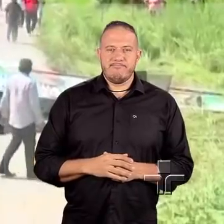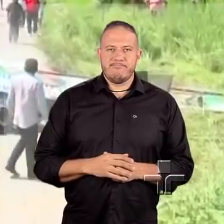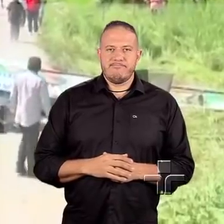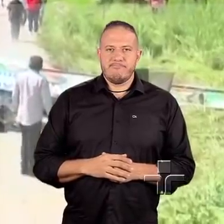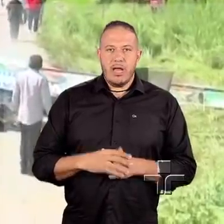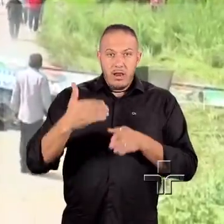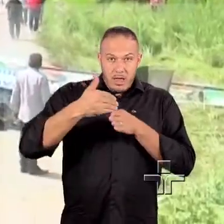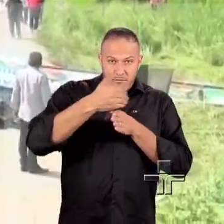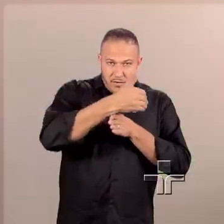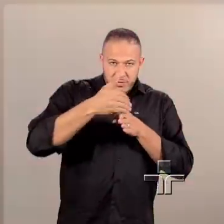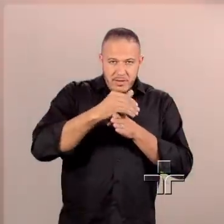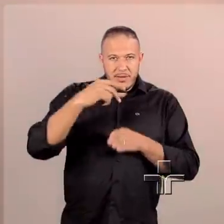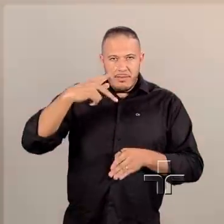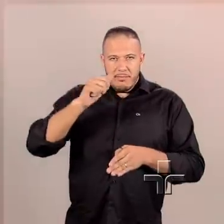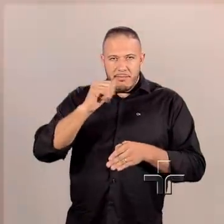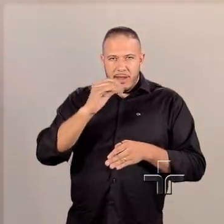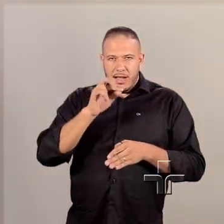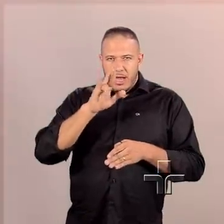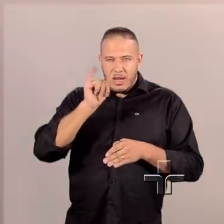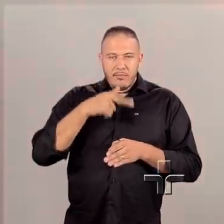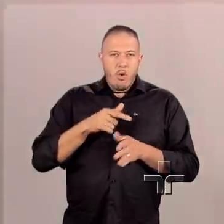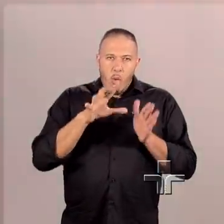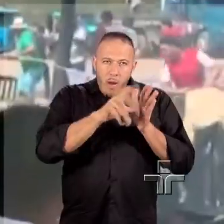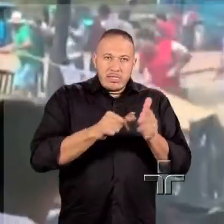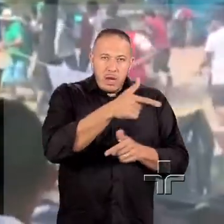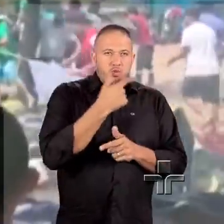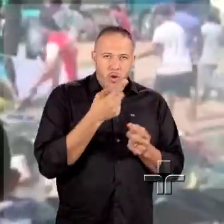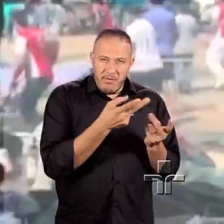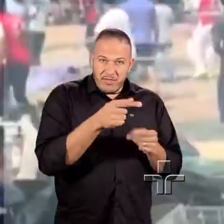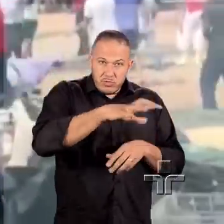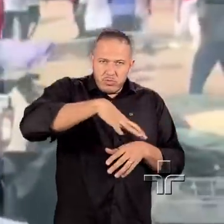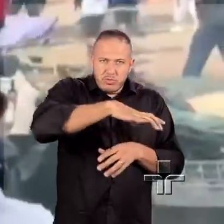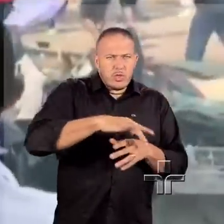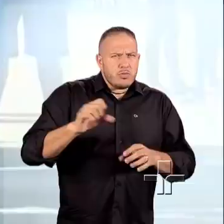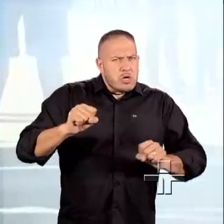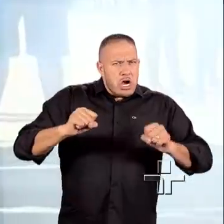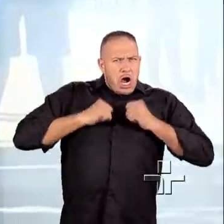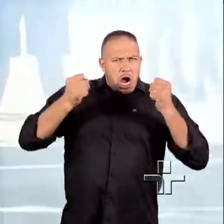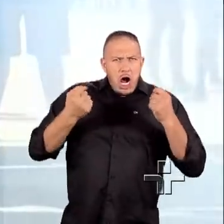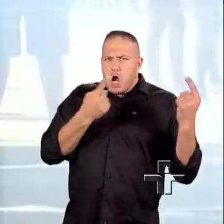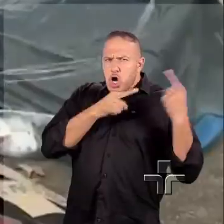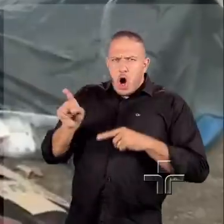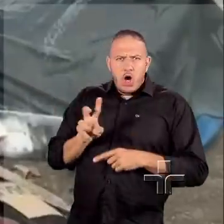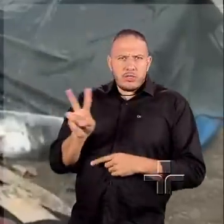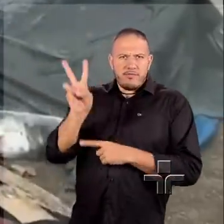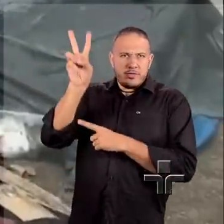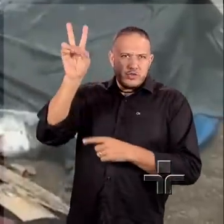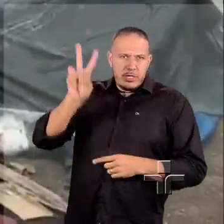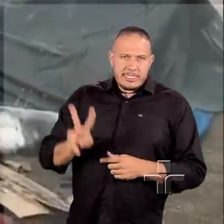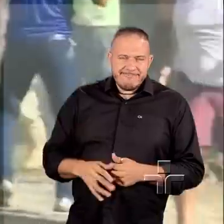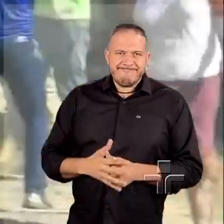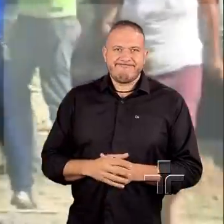Na fronteira, em Pacaraima, um assalto a um comerciante local incitou a população contra os imigrantes do país vizinho.